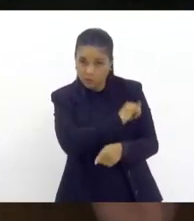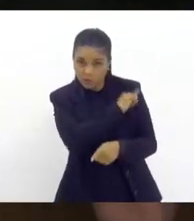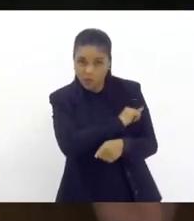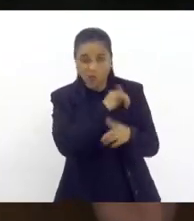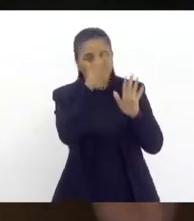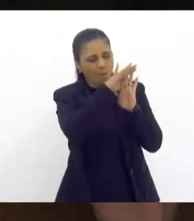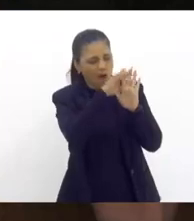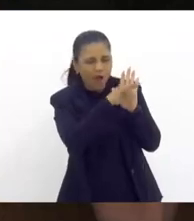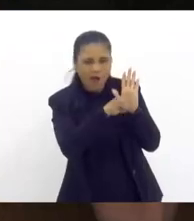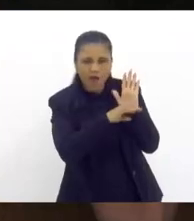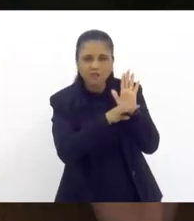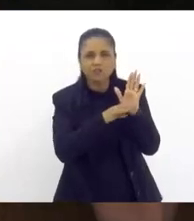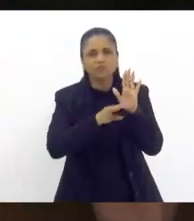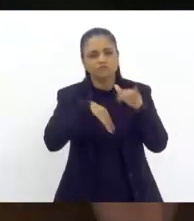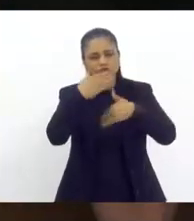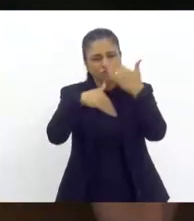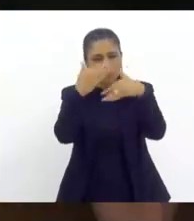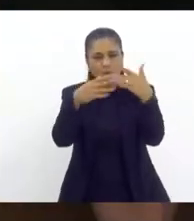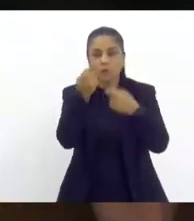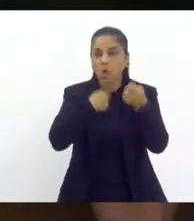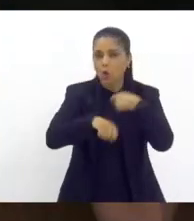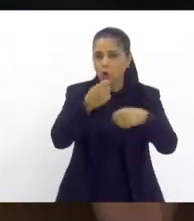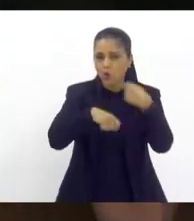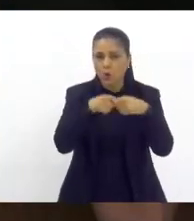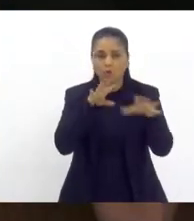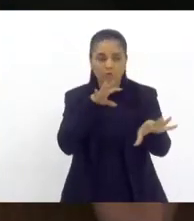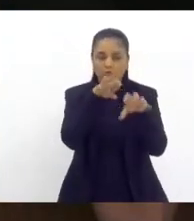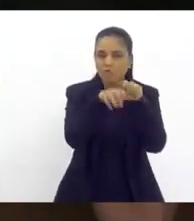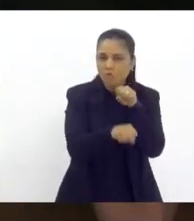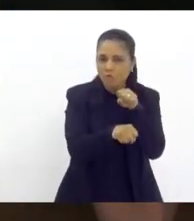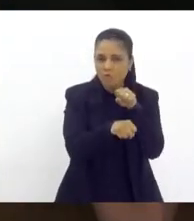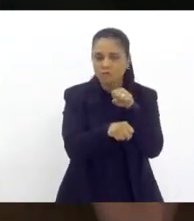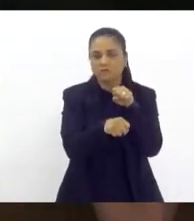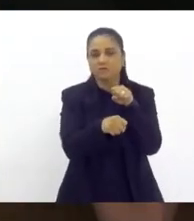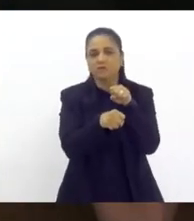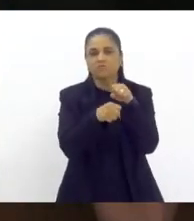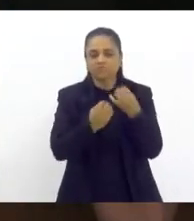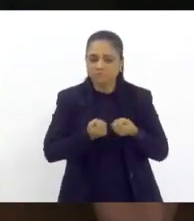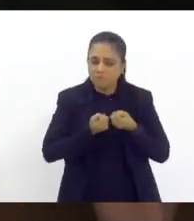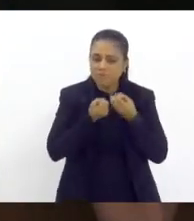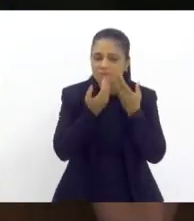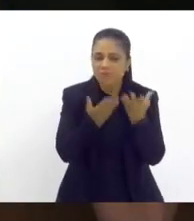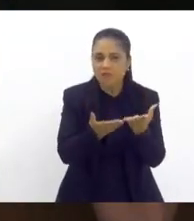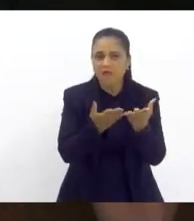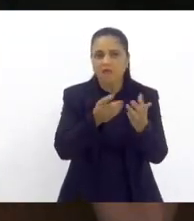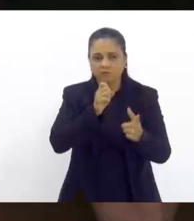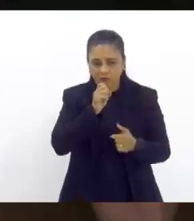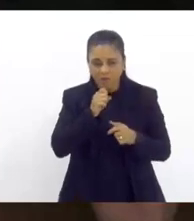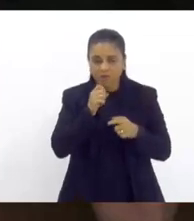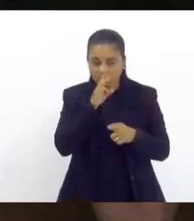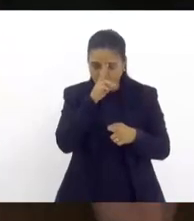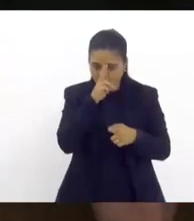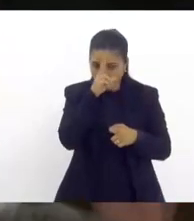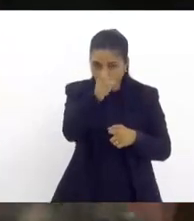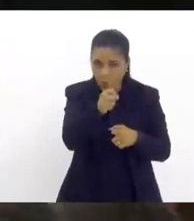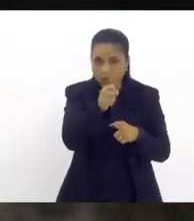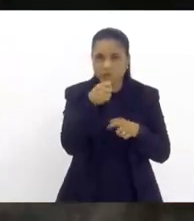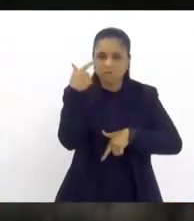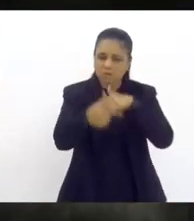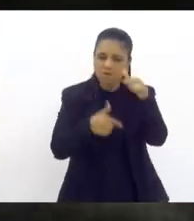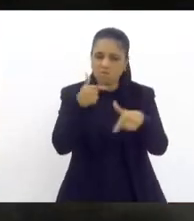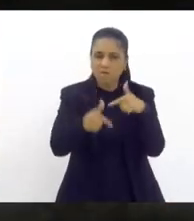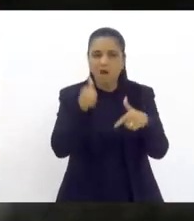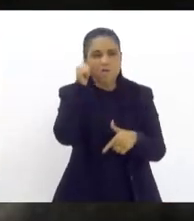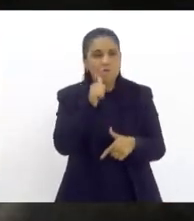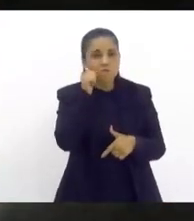desenvolvimento econômico, de formação e de entrega, fortalecimento da força de trabalho das mulheres e de outros segmentos